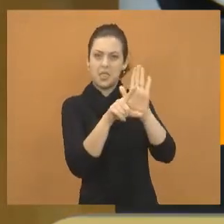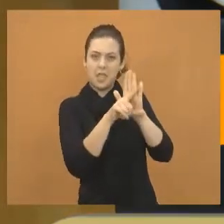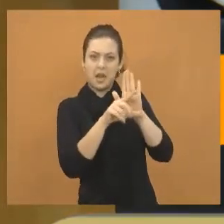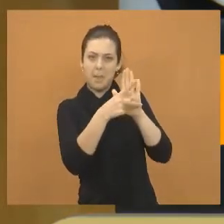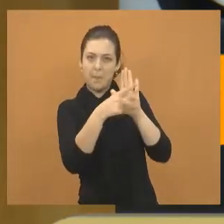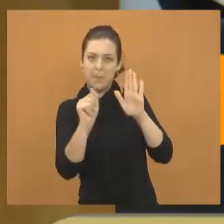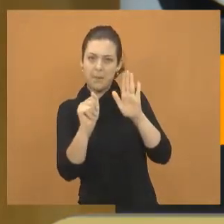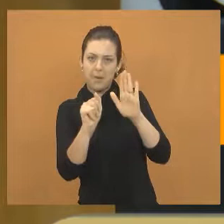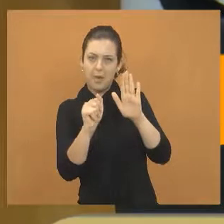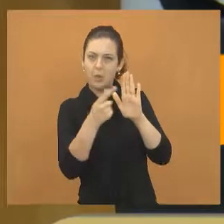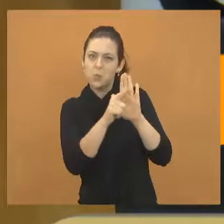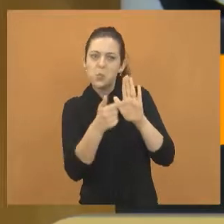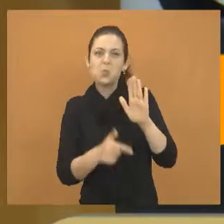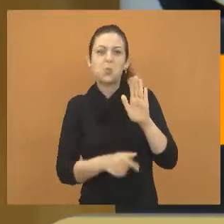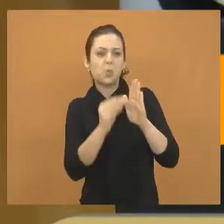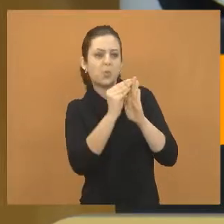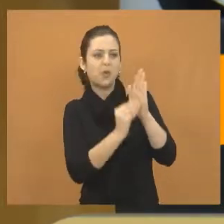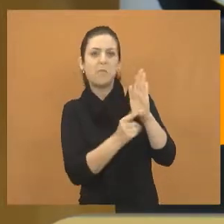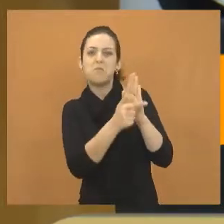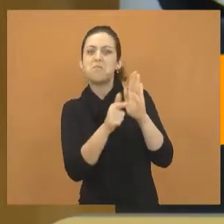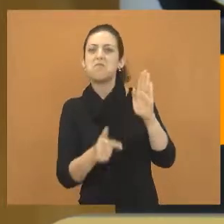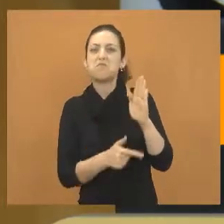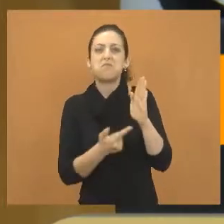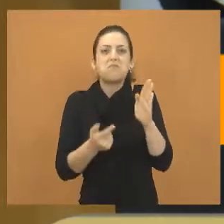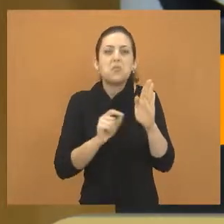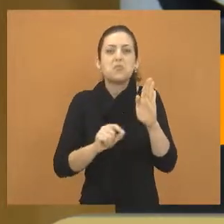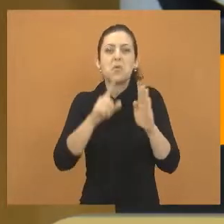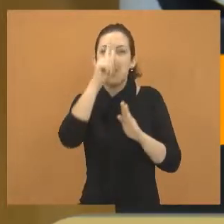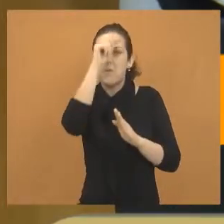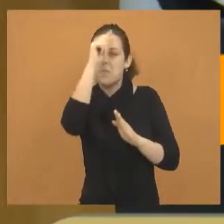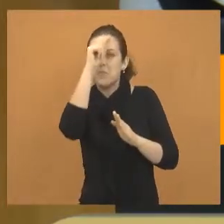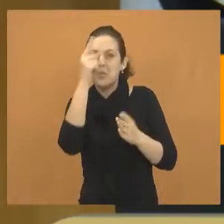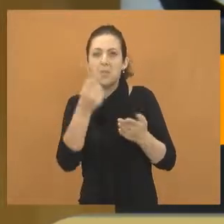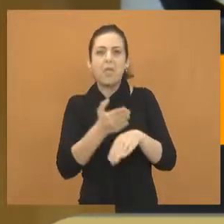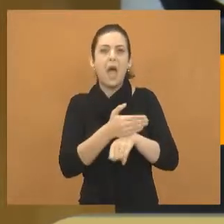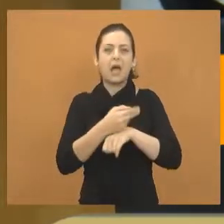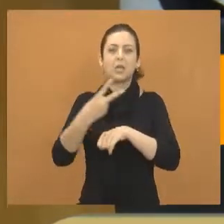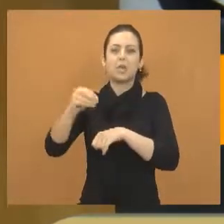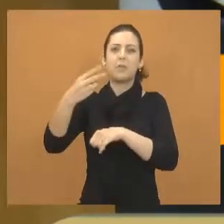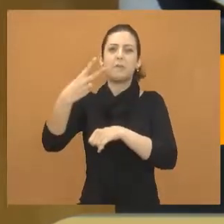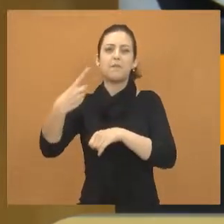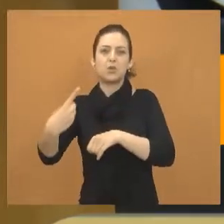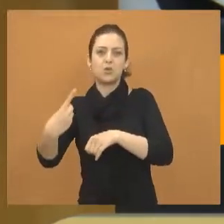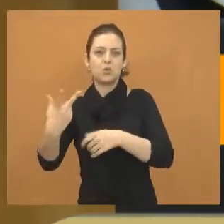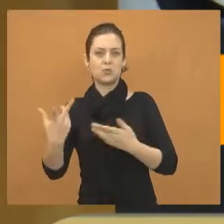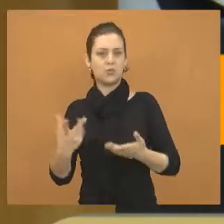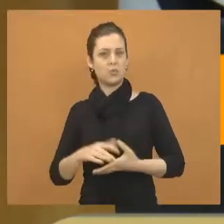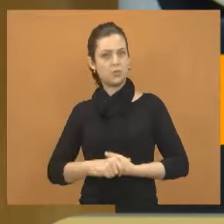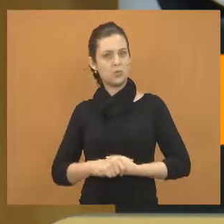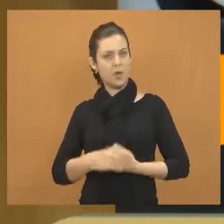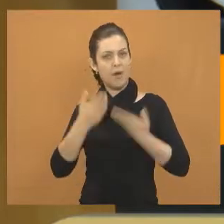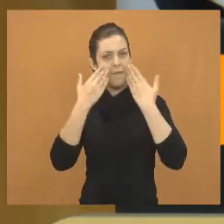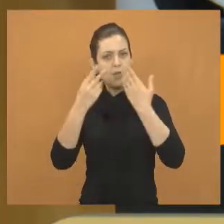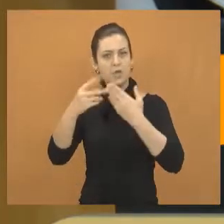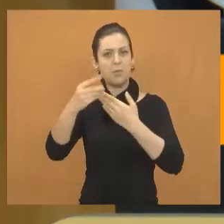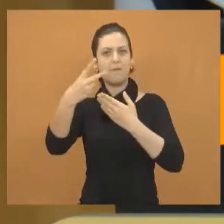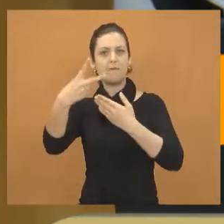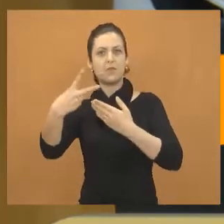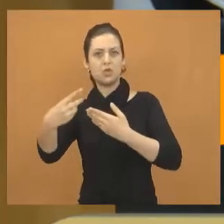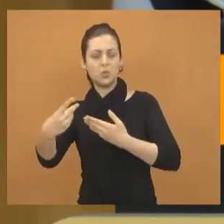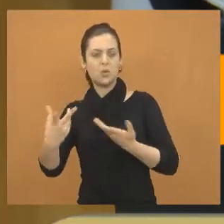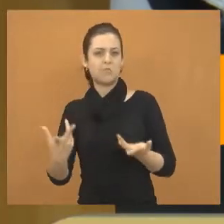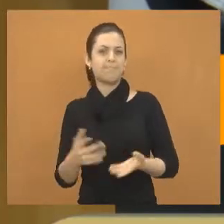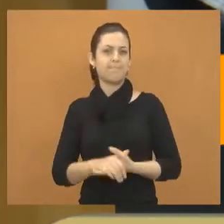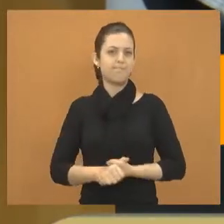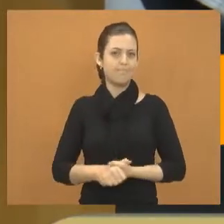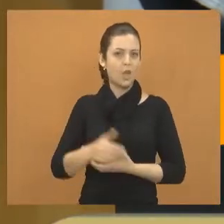vamos votar, está dizendo que não vai haver pronto-socorro antes de 2021. A previsão é 2021, aí estou